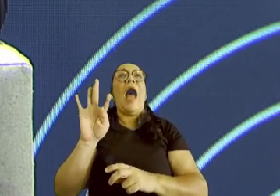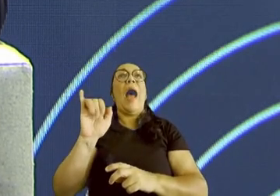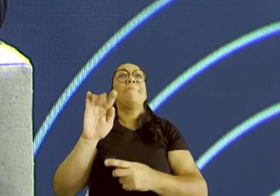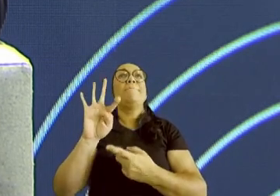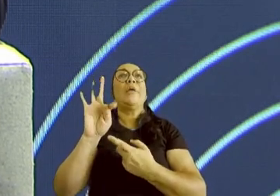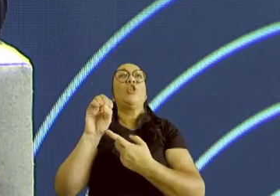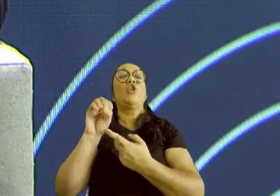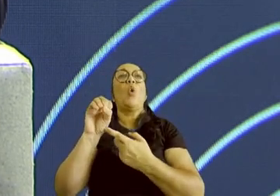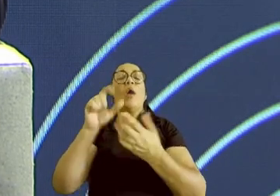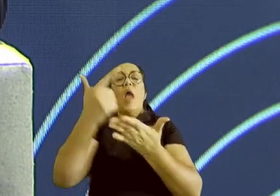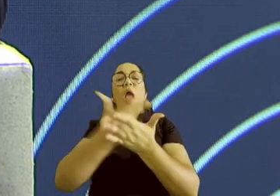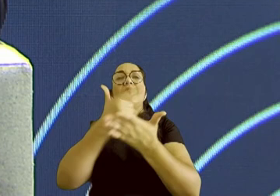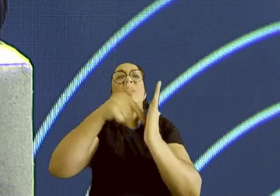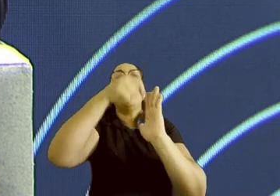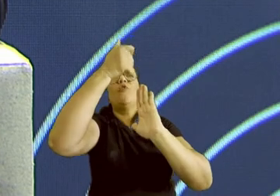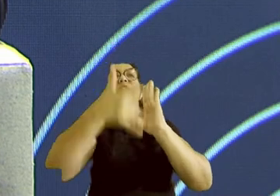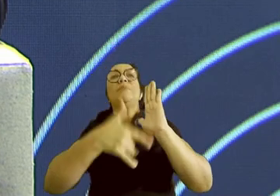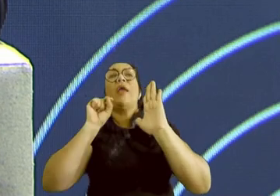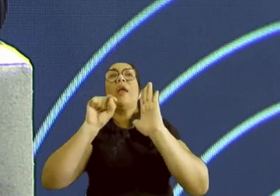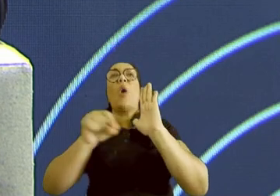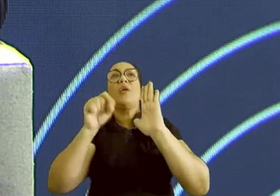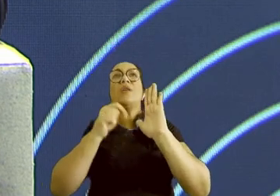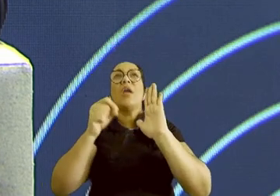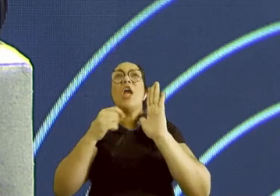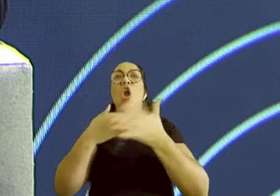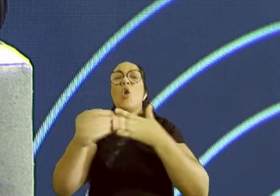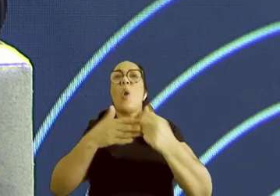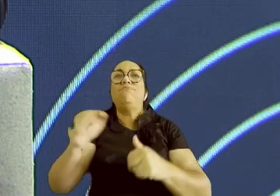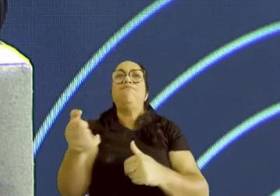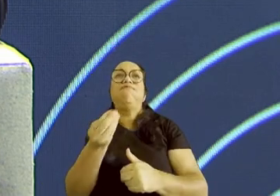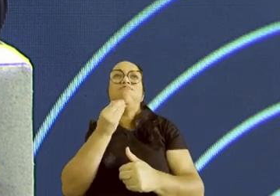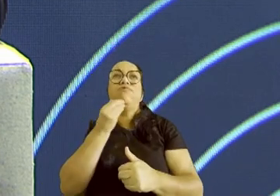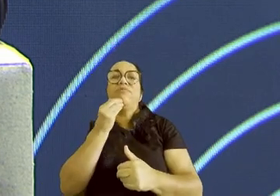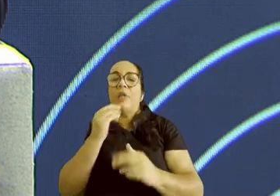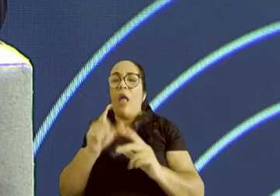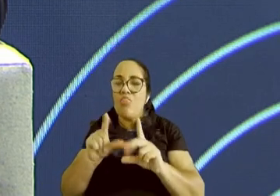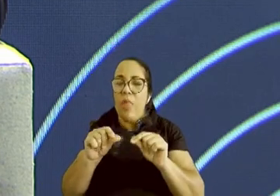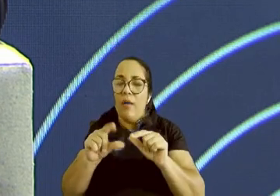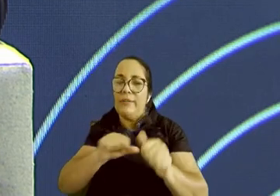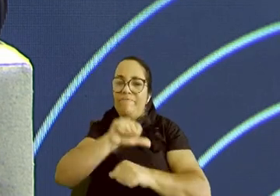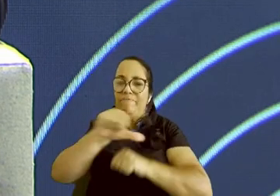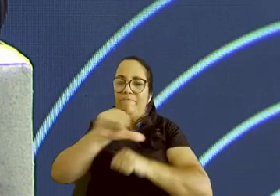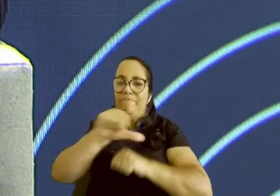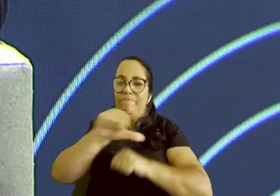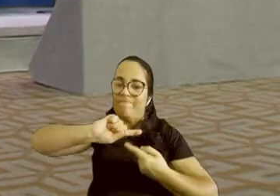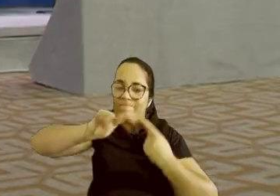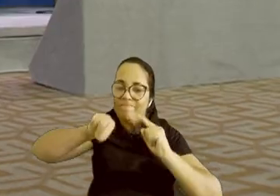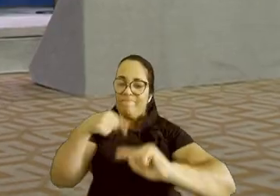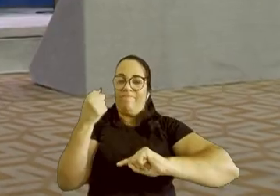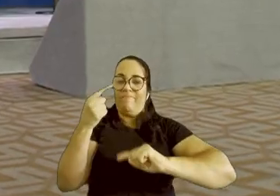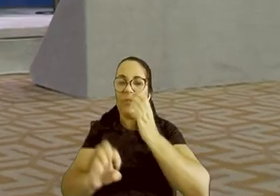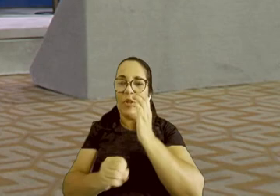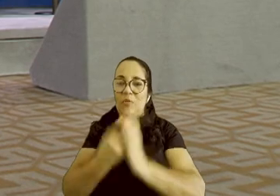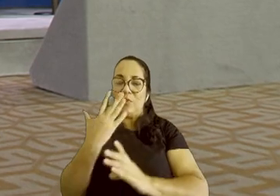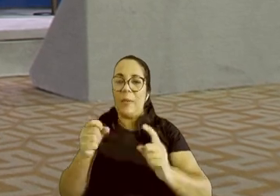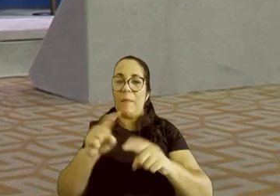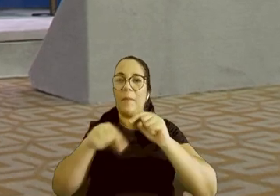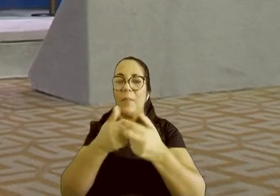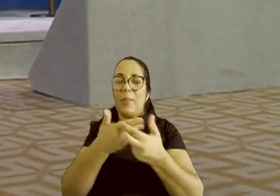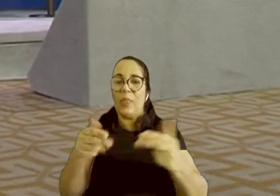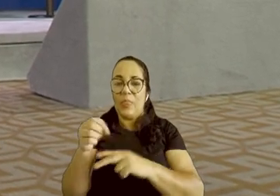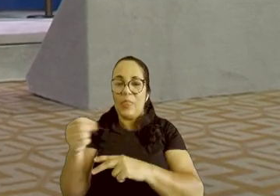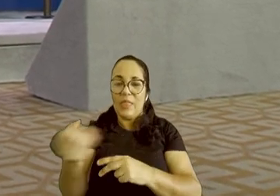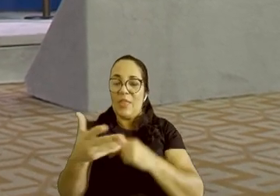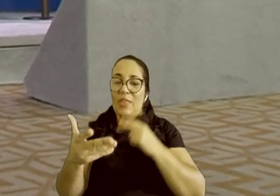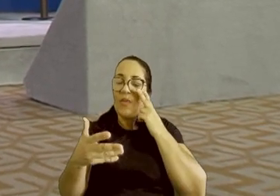elas têm o poder de transformar alguma coisa que de alguma forma não iria não ia bem e não seria